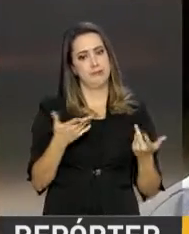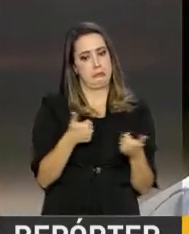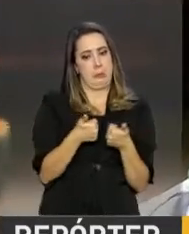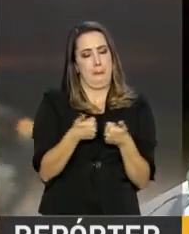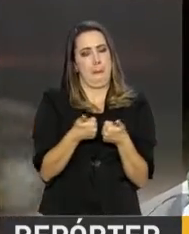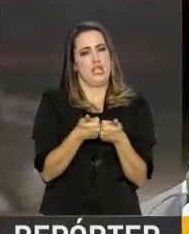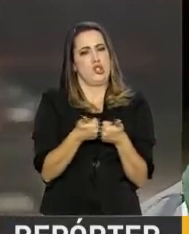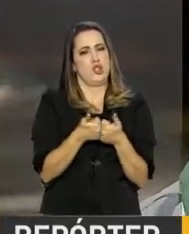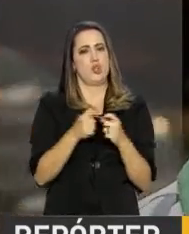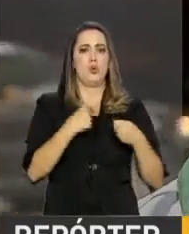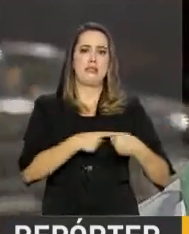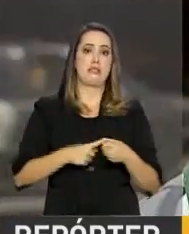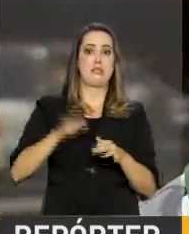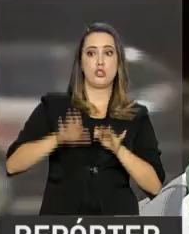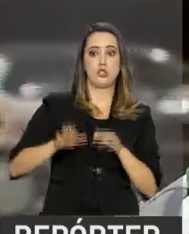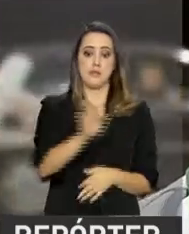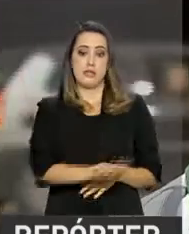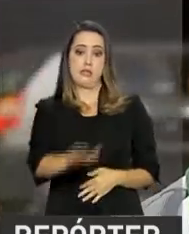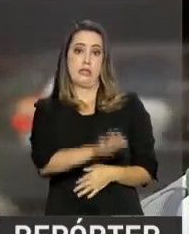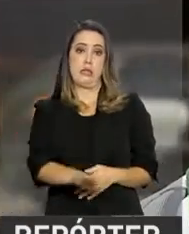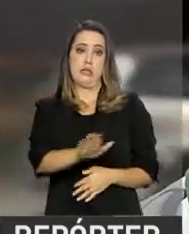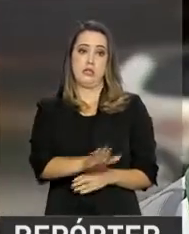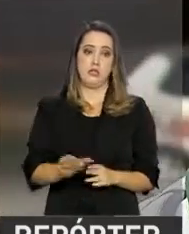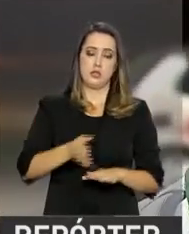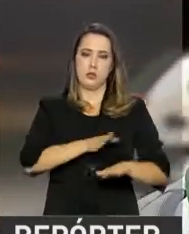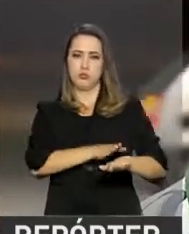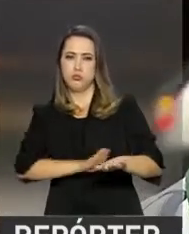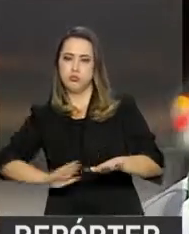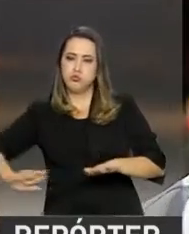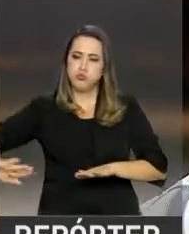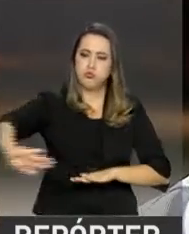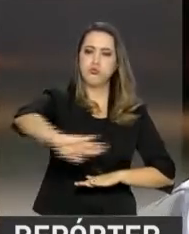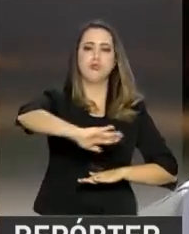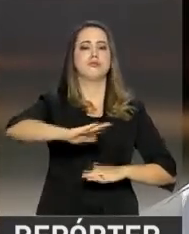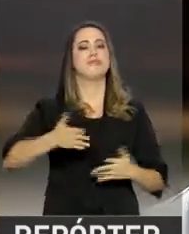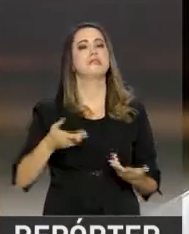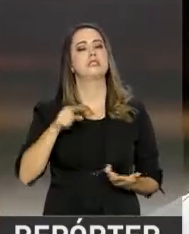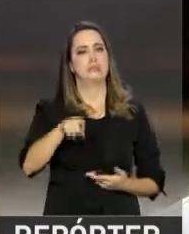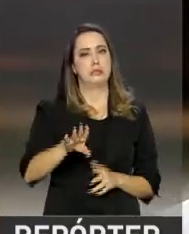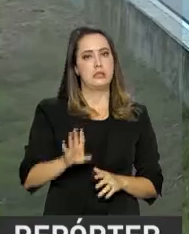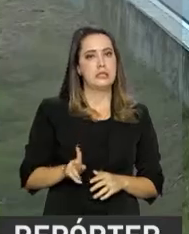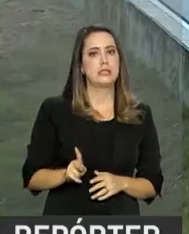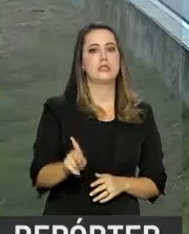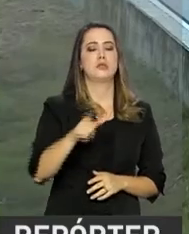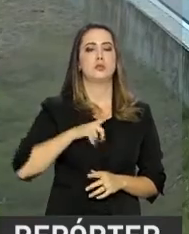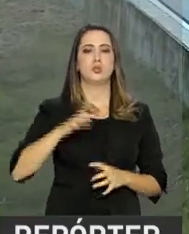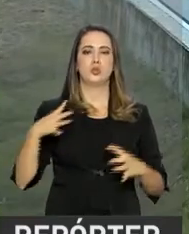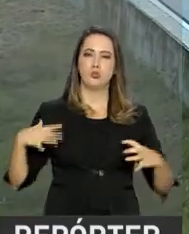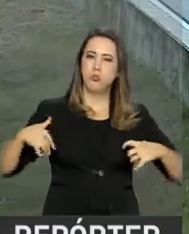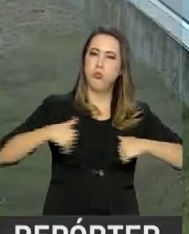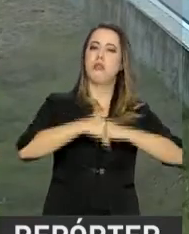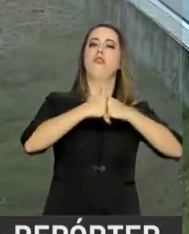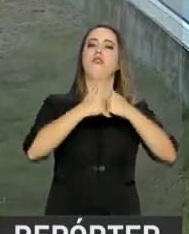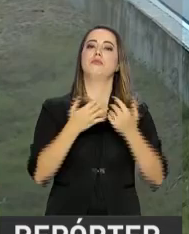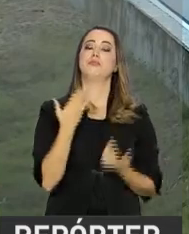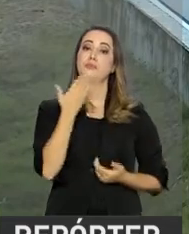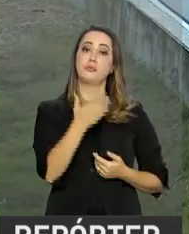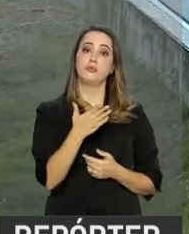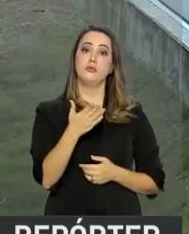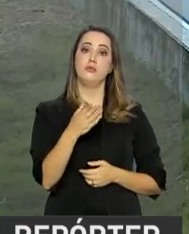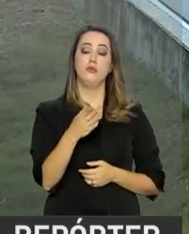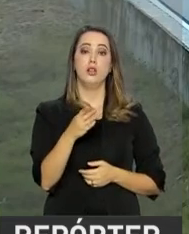a cidade ali tem muita criança é muita curva muito perigoso a escola tinha bastante colisão de frente a duplicação da br 101